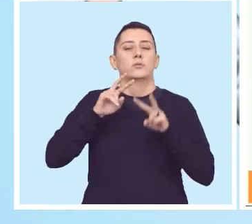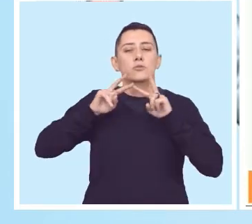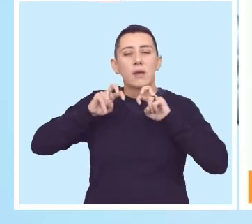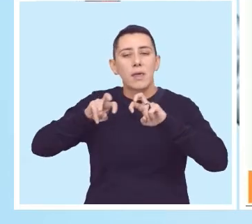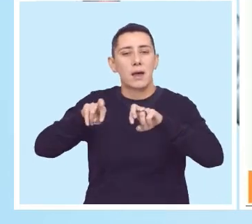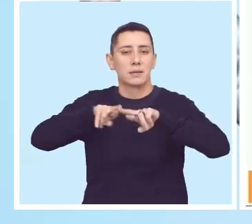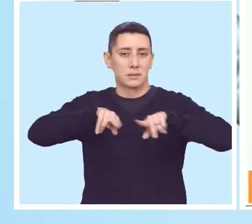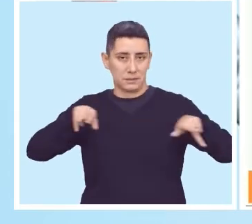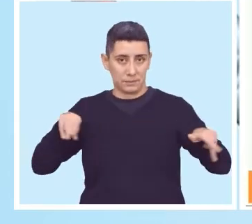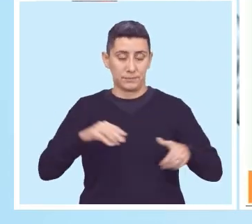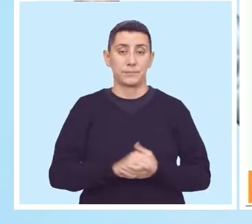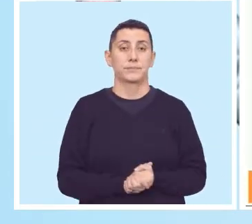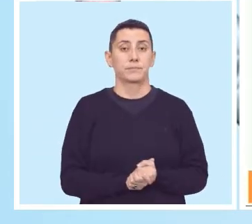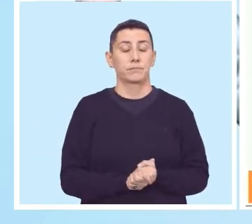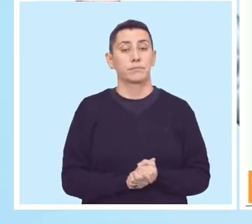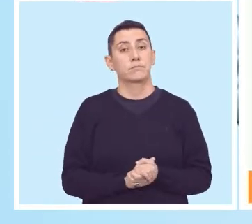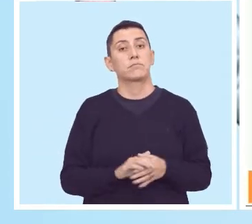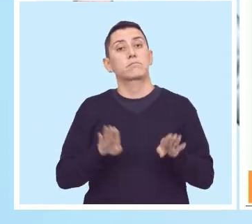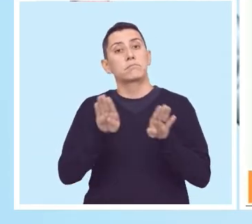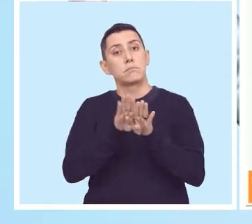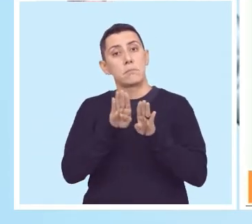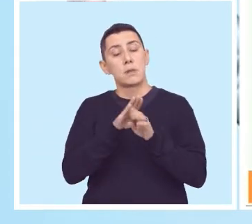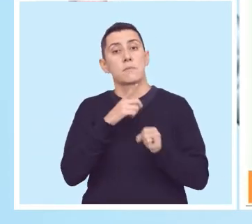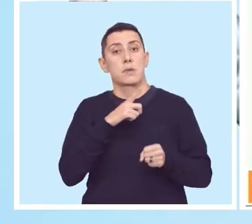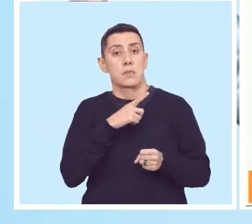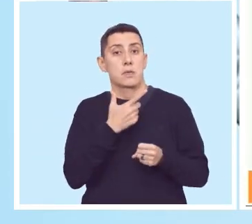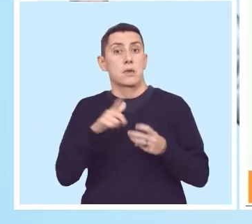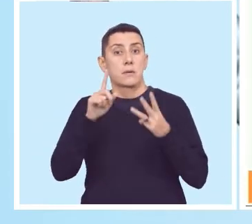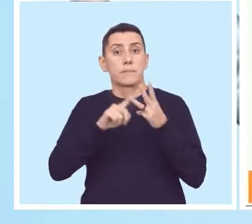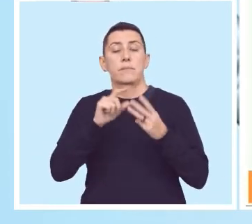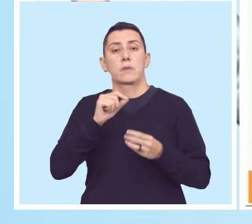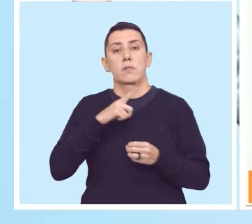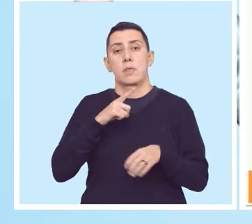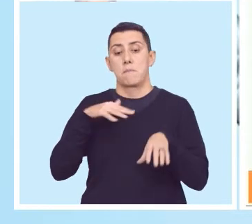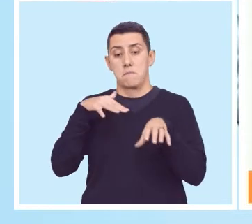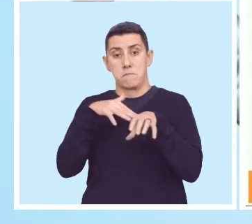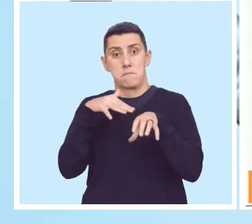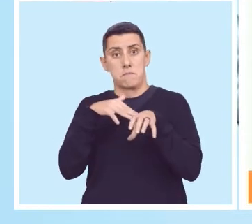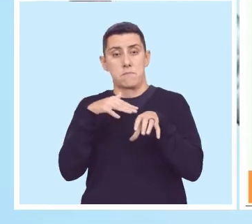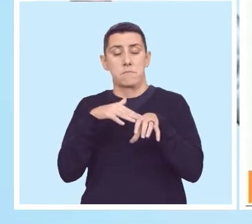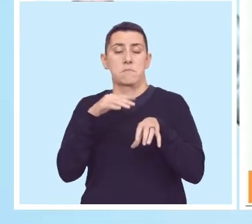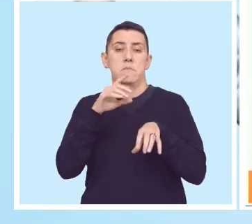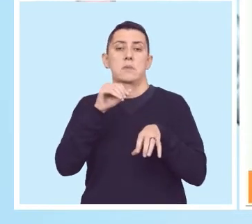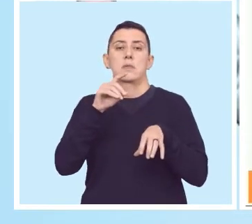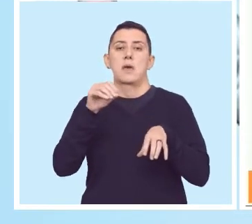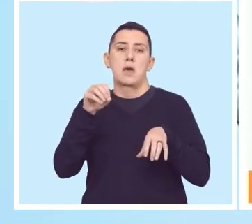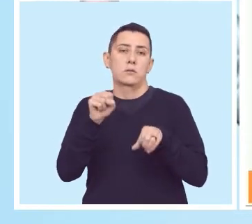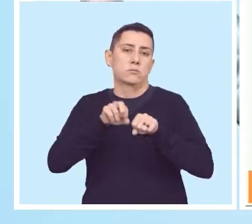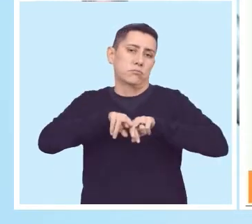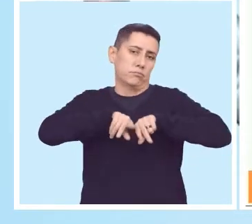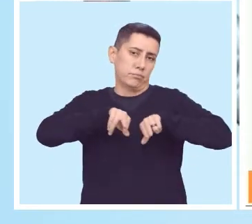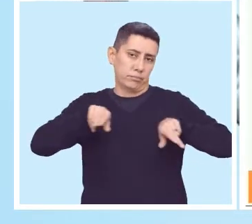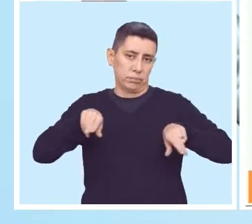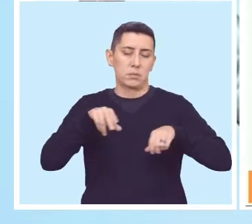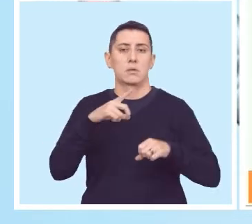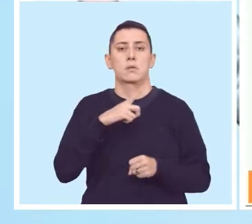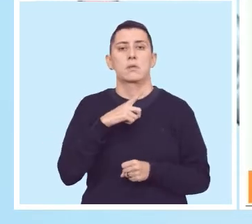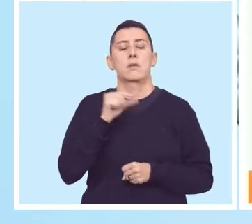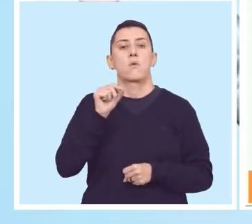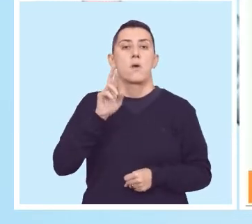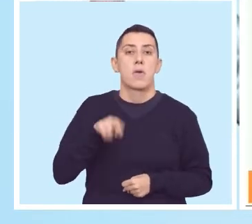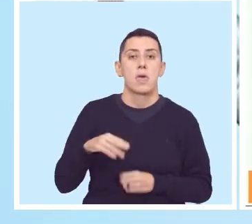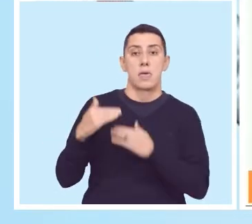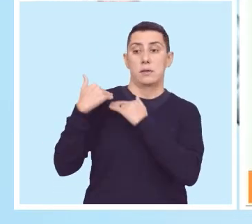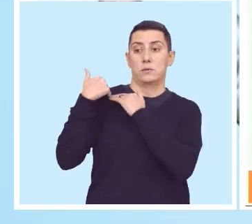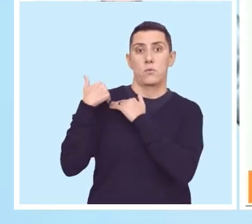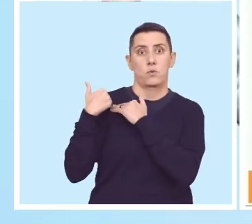disponibiliza. Além disso, a plataforma Curupira também é composta por bancos de dados, tais como MySQL e Mongo, que são responsáveis pelo